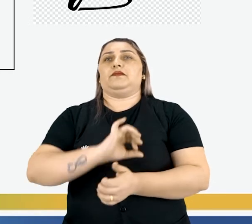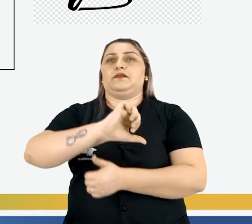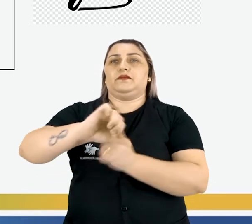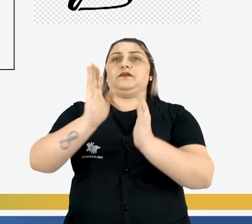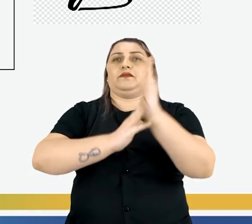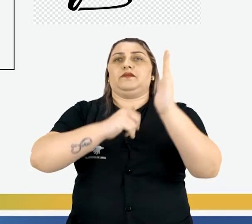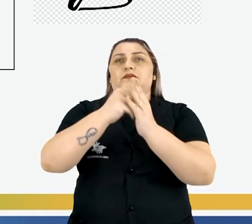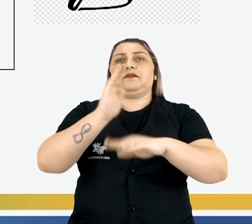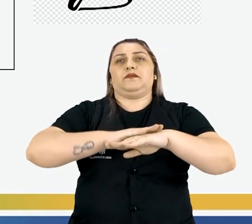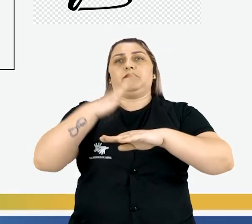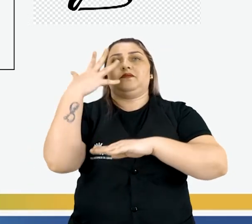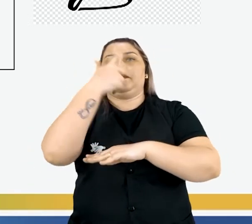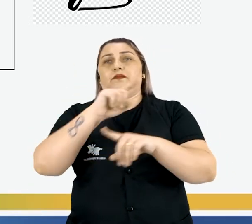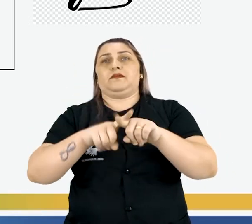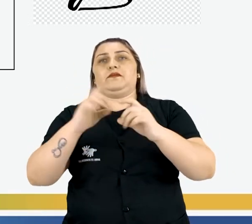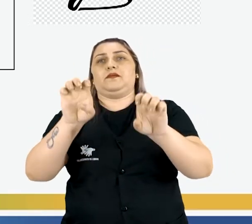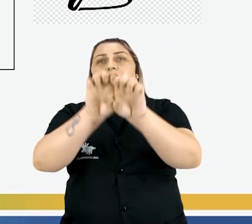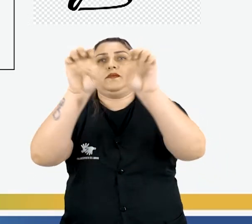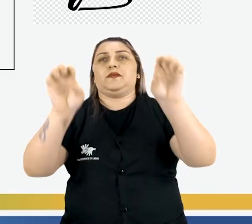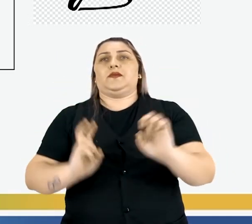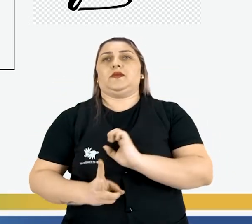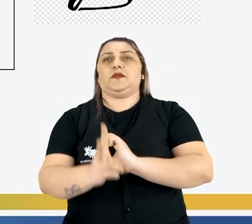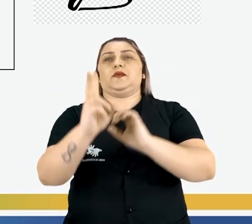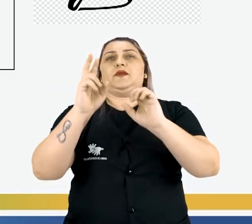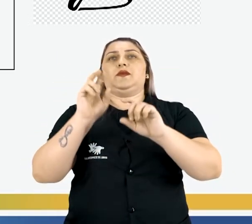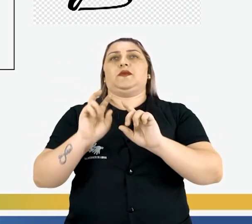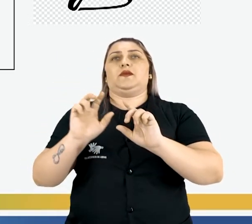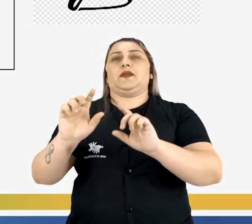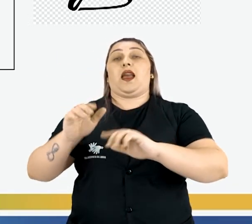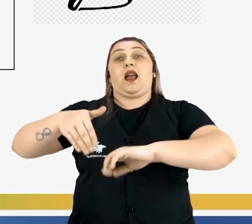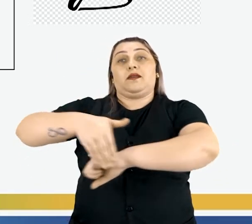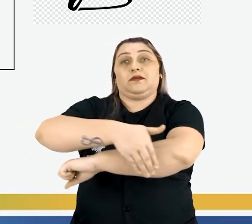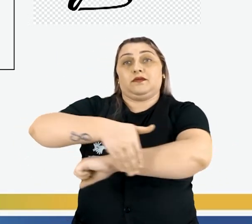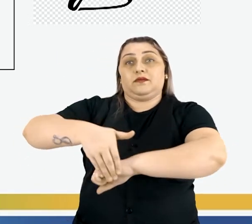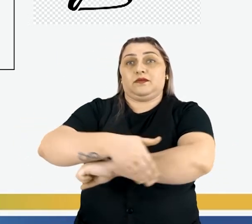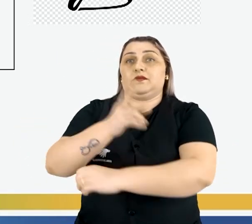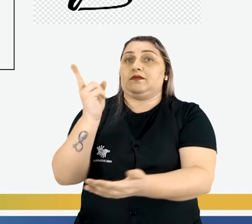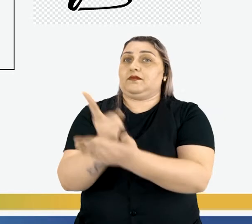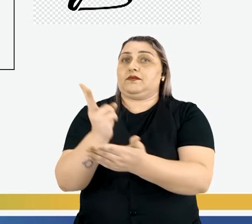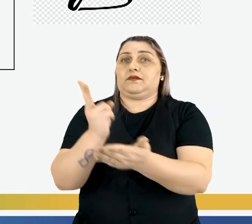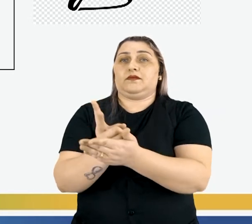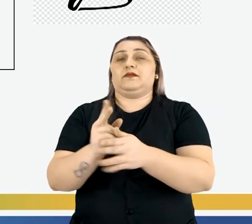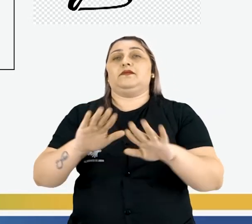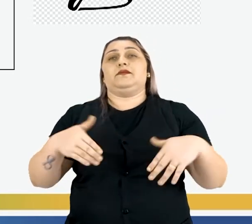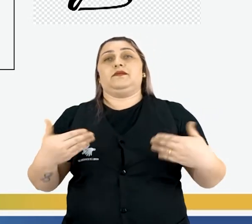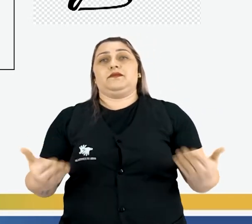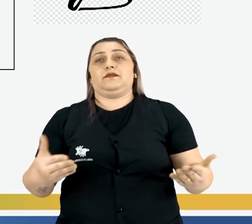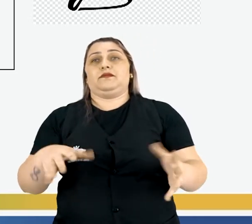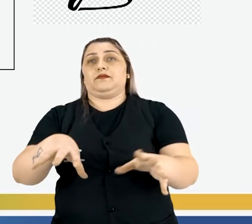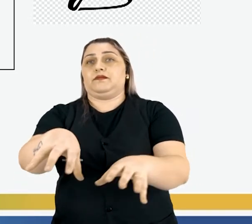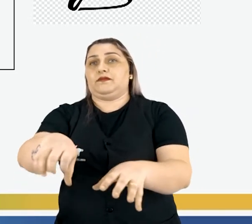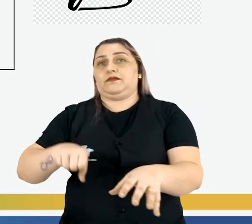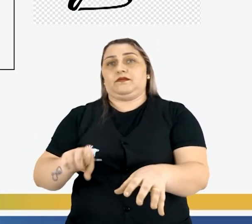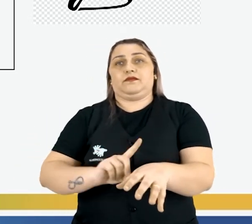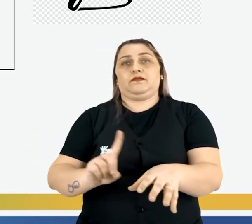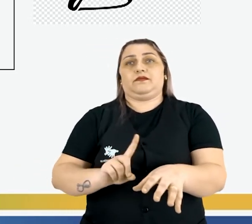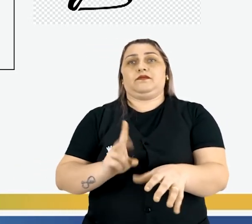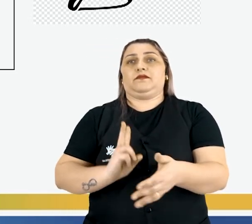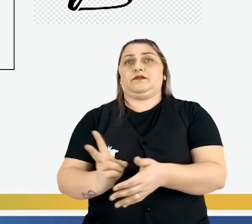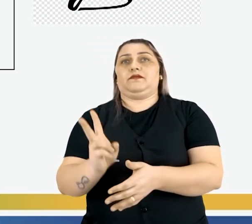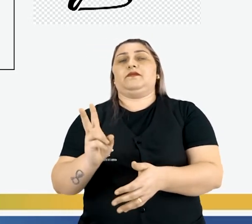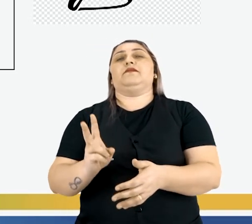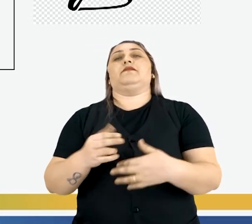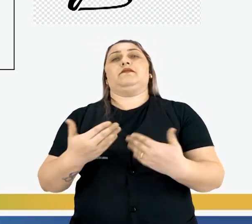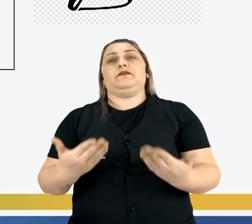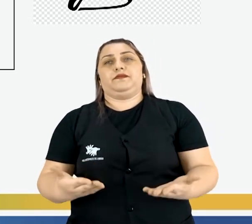ficou mais bonito, mas a estrutura dele continua lá. A rua também continua, eles não tiraram a rua do lugar. Foi